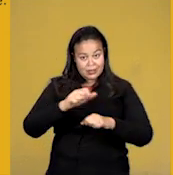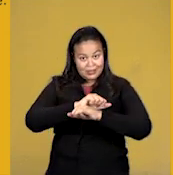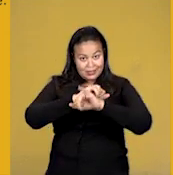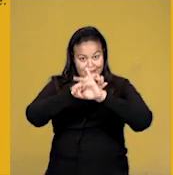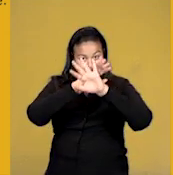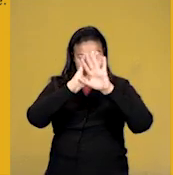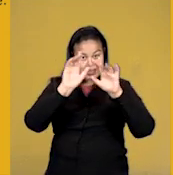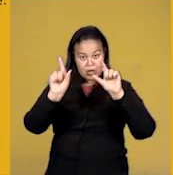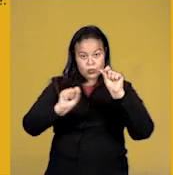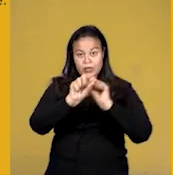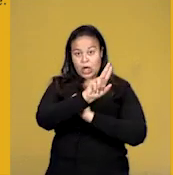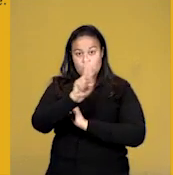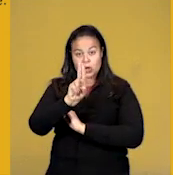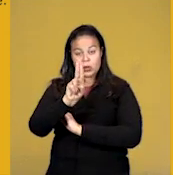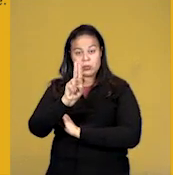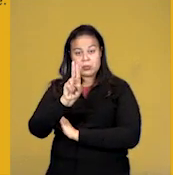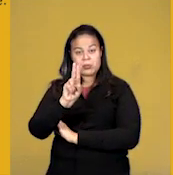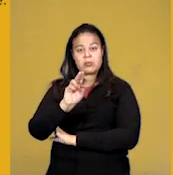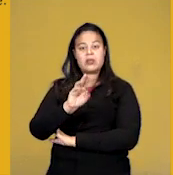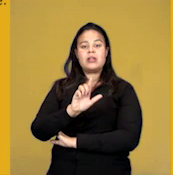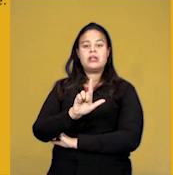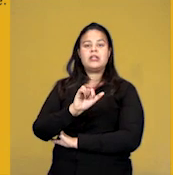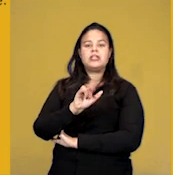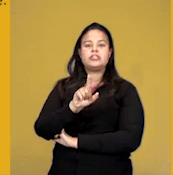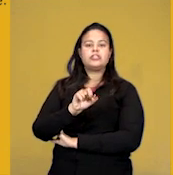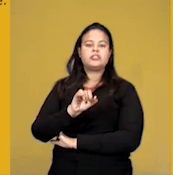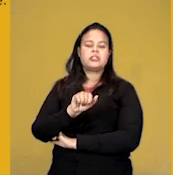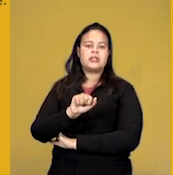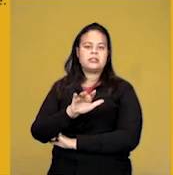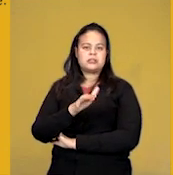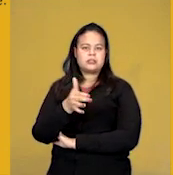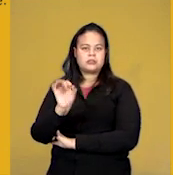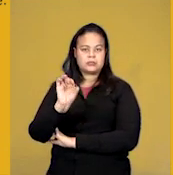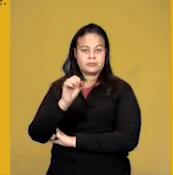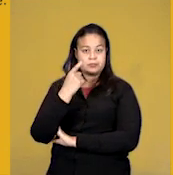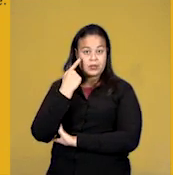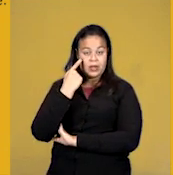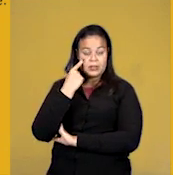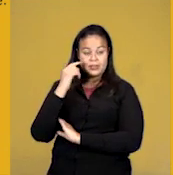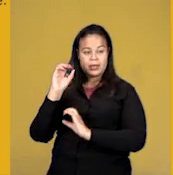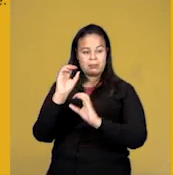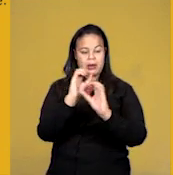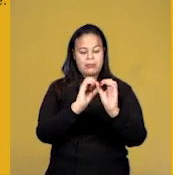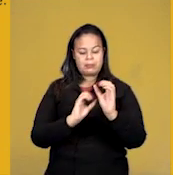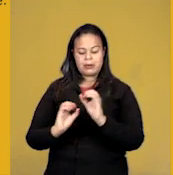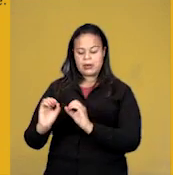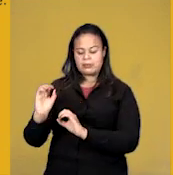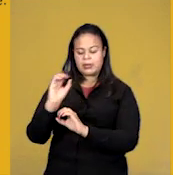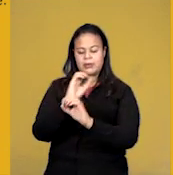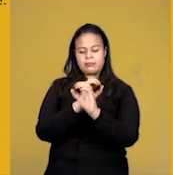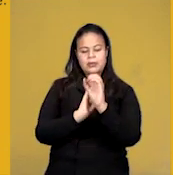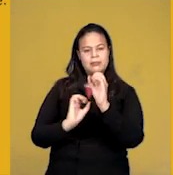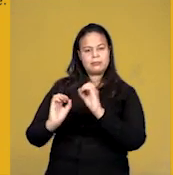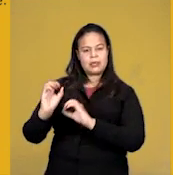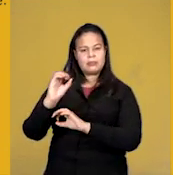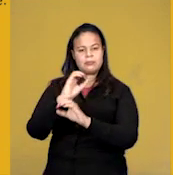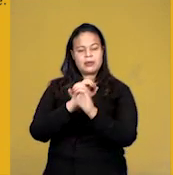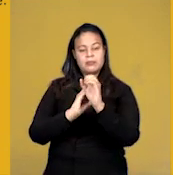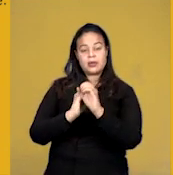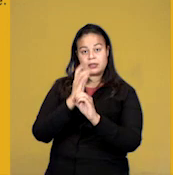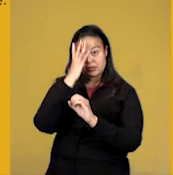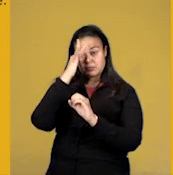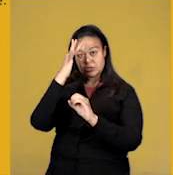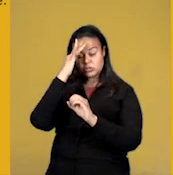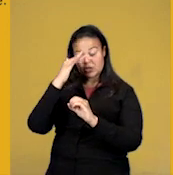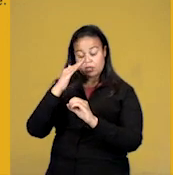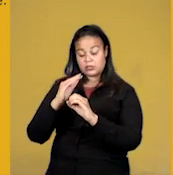essa lixiviação. Bom, imagine que cada bolinha dessa daqui representa uma partícula do solo,